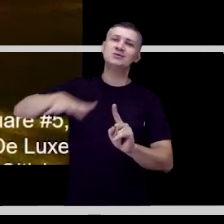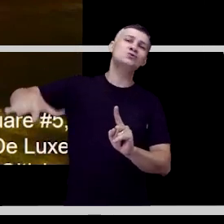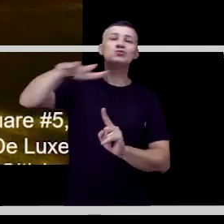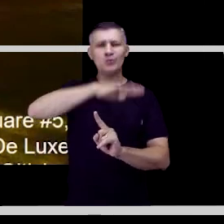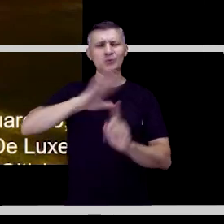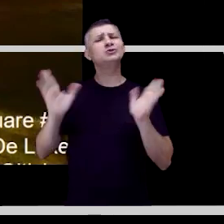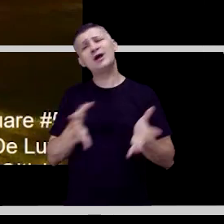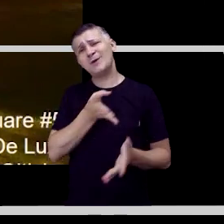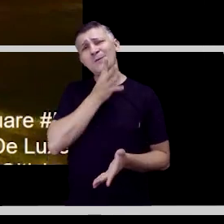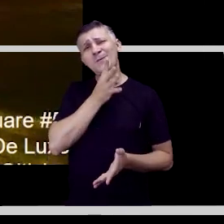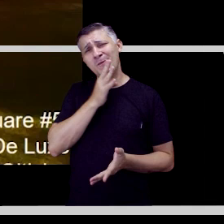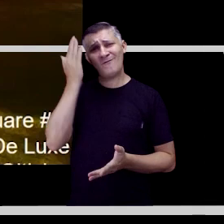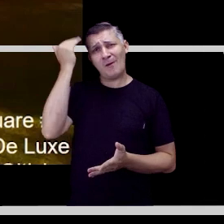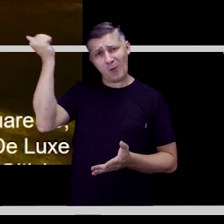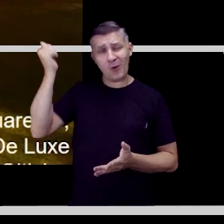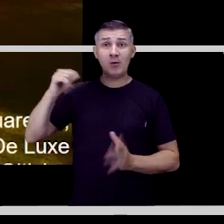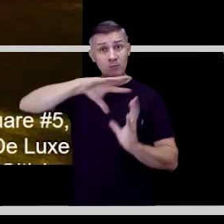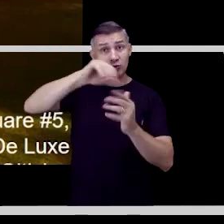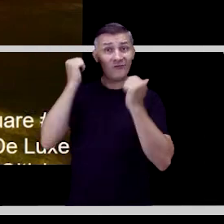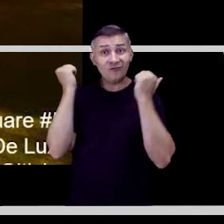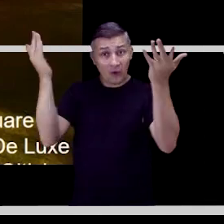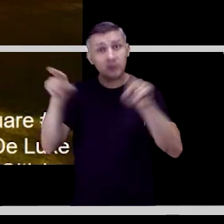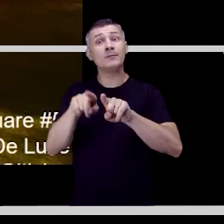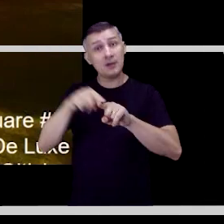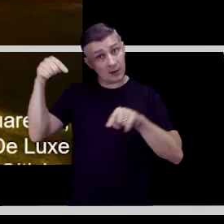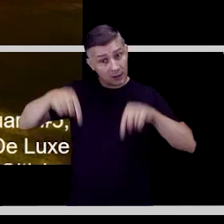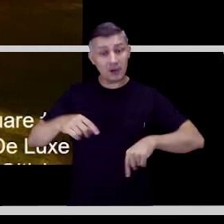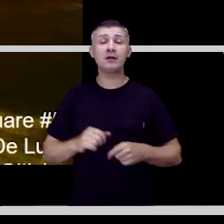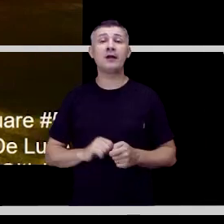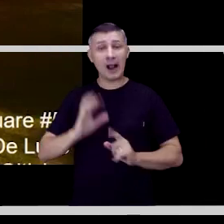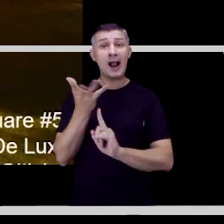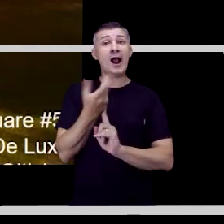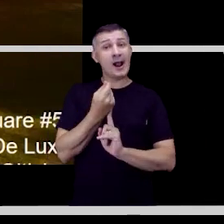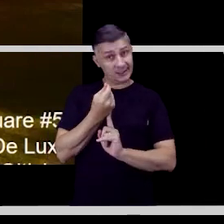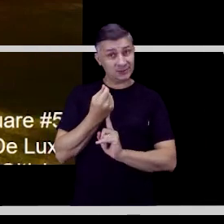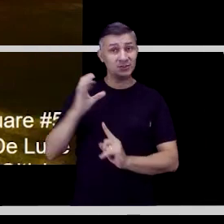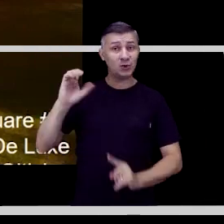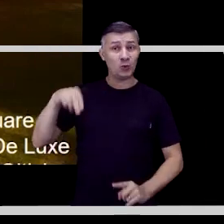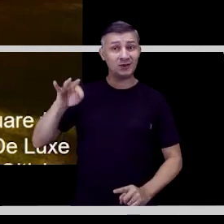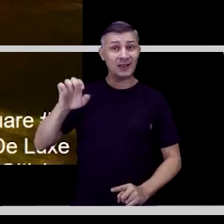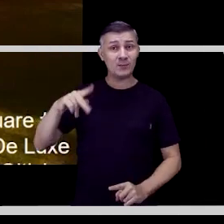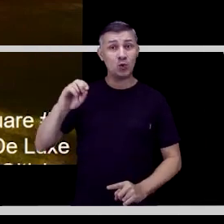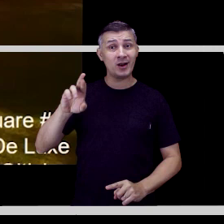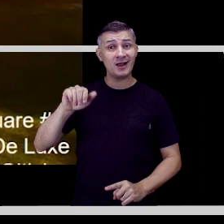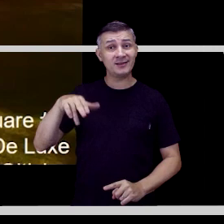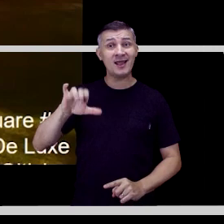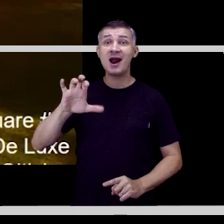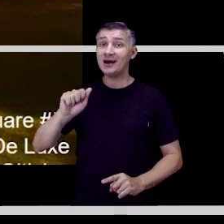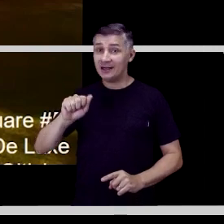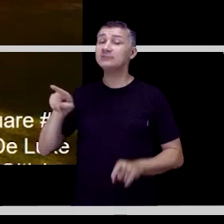referência nacional e internacional, né, da arte contemporânea, em que projetos específicos